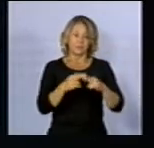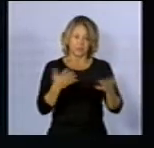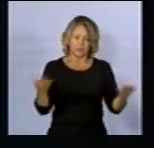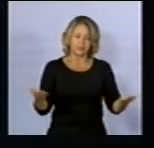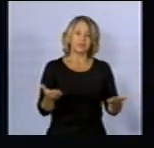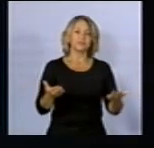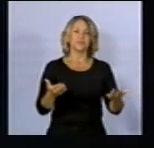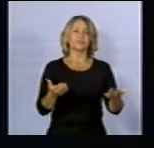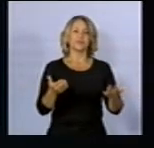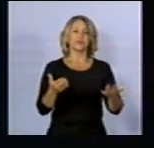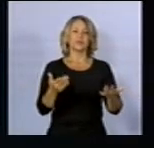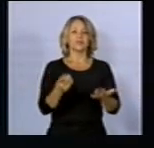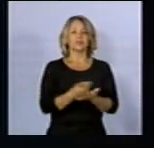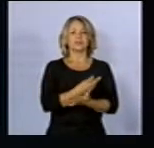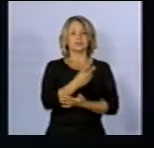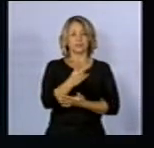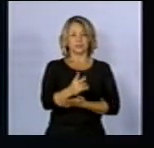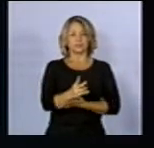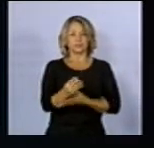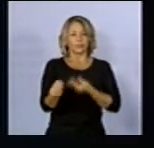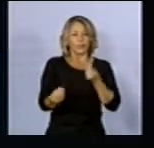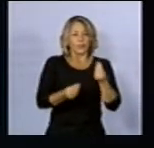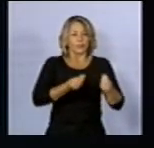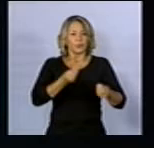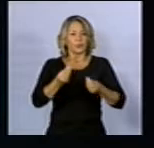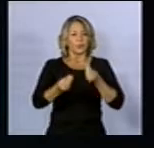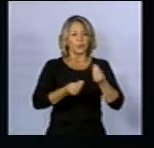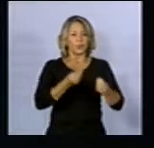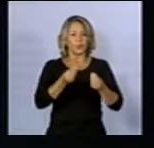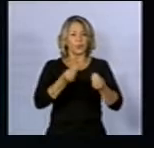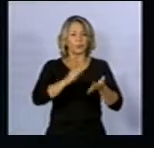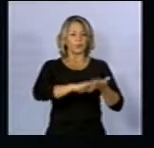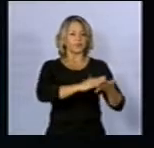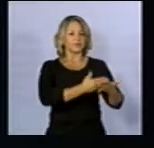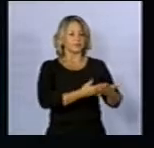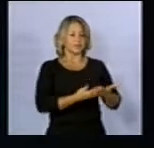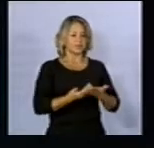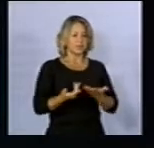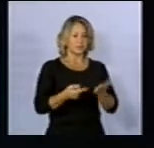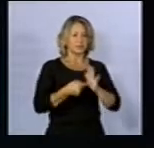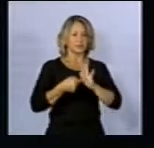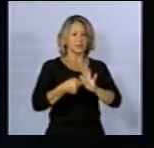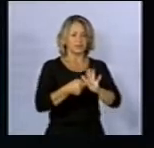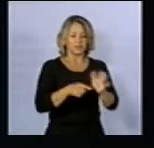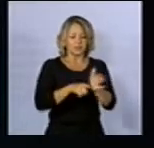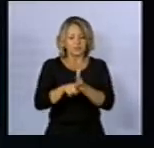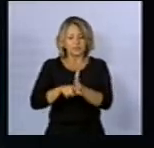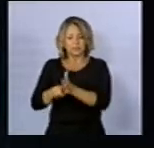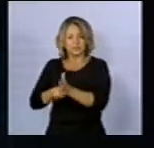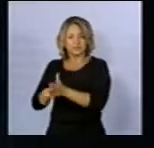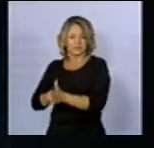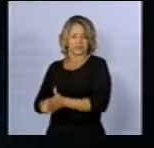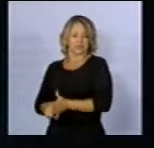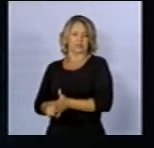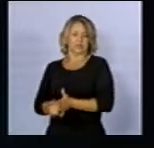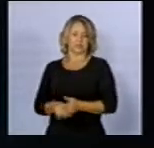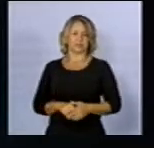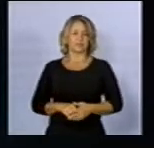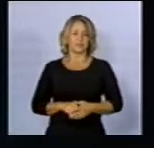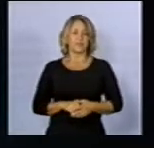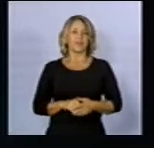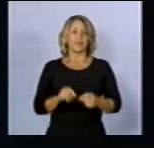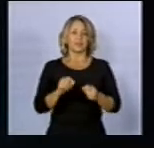esse tem sido a maneira de interpretar que foi adotado nessa investigação.